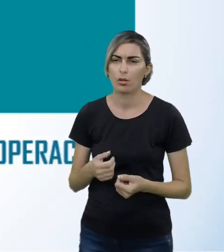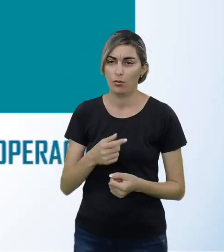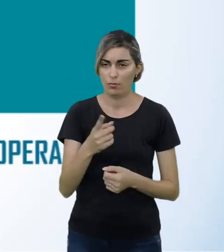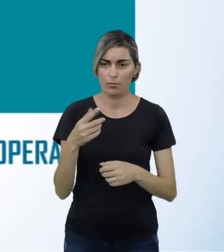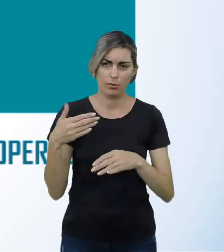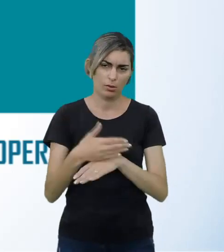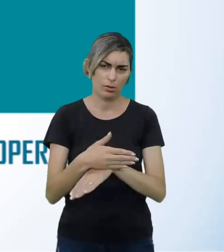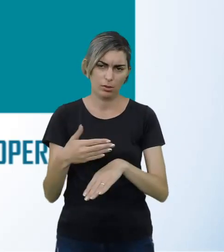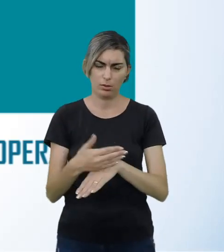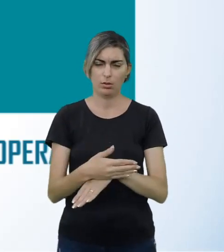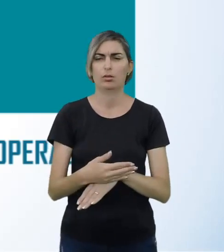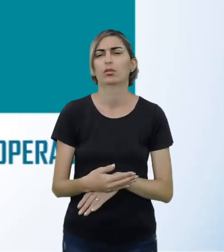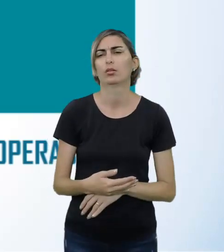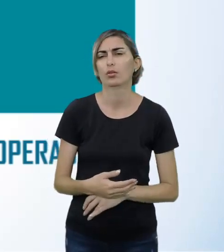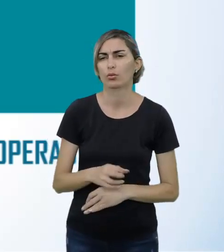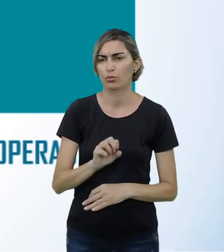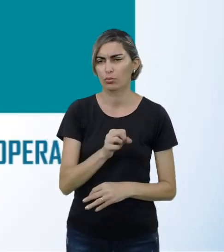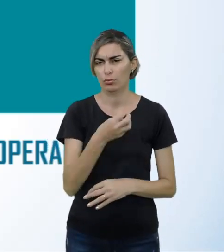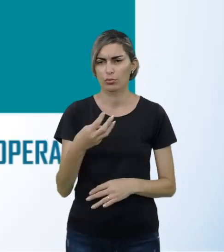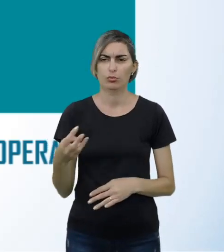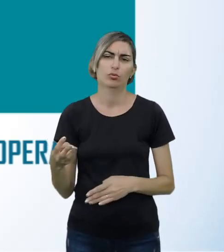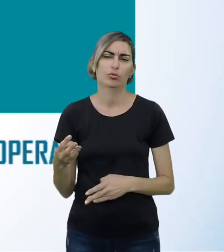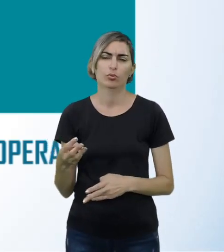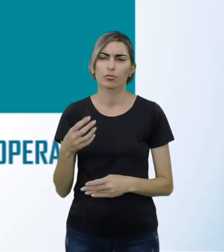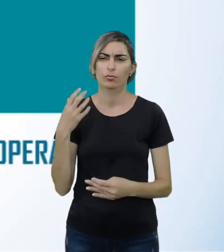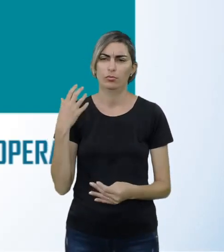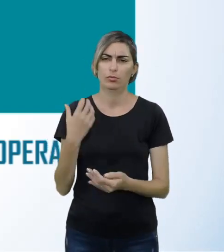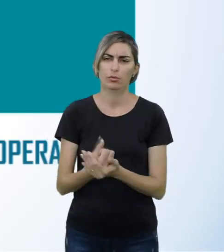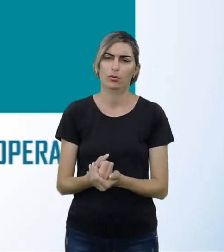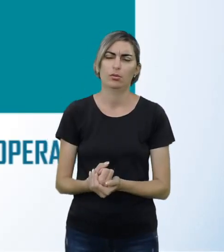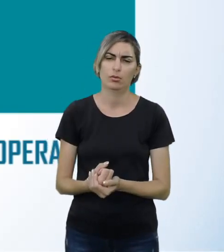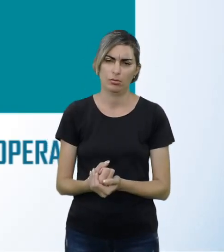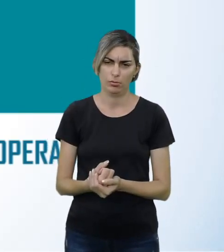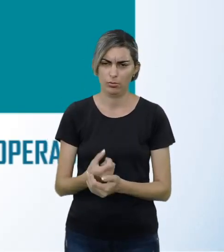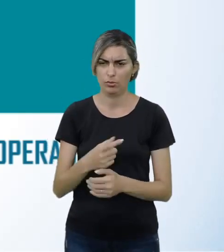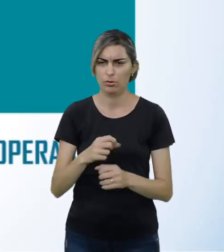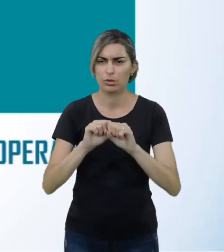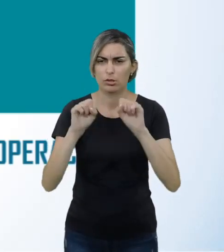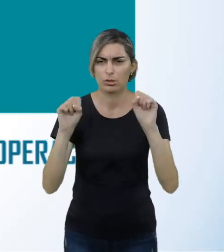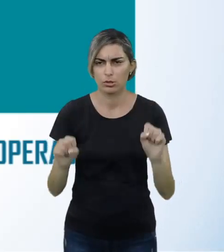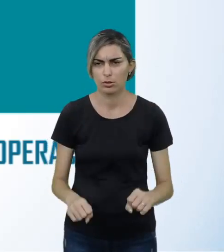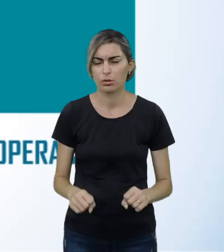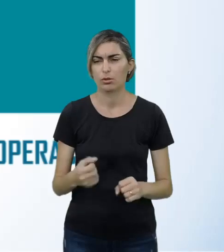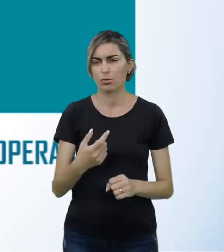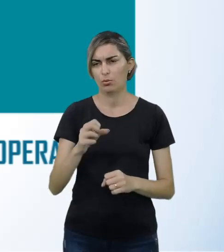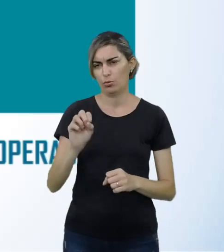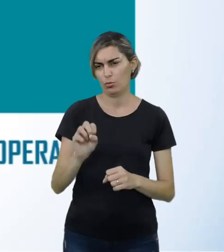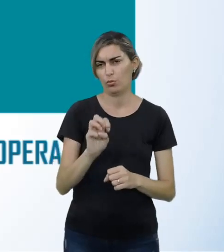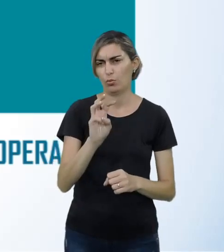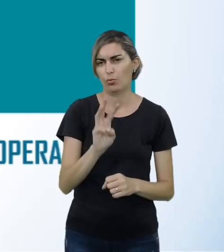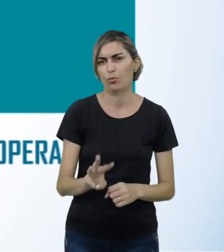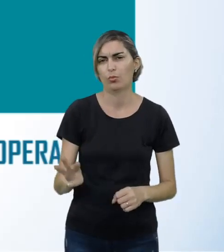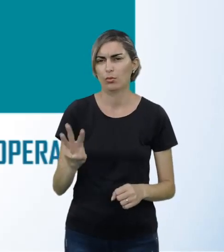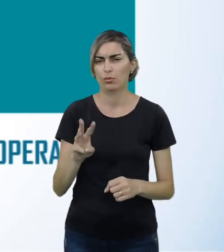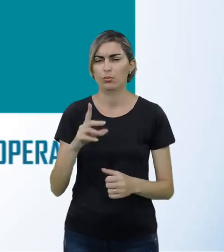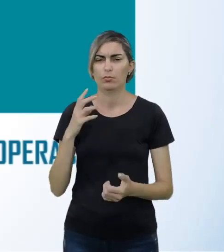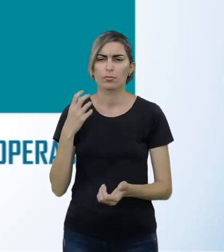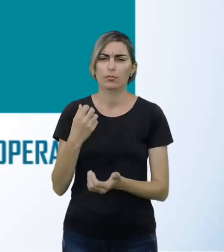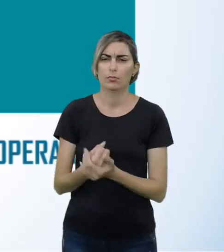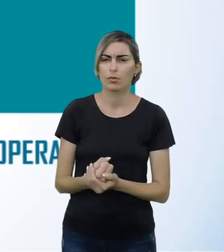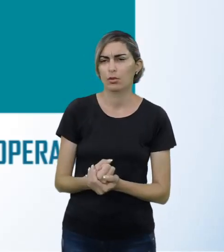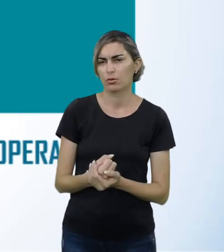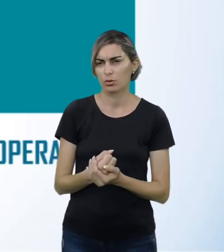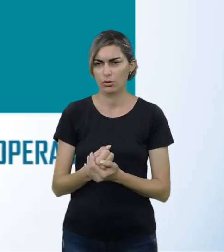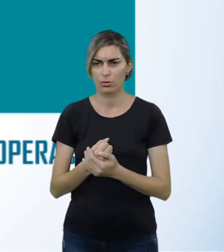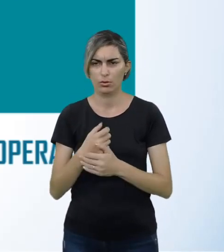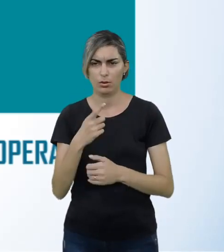Quando você entrar, você vai em software e você faz o download de acordo com o seu sistema operacional. Se você tem o Windows, você pode baixar